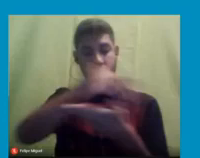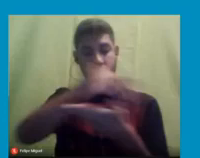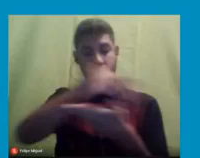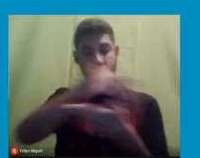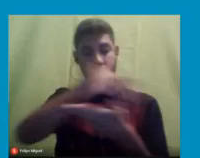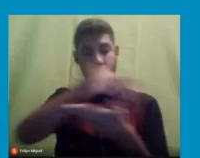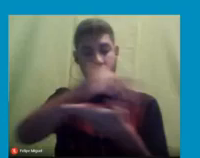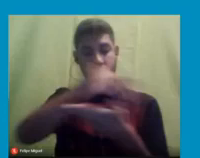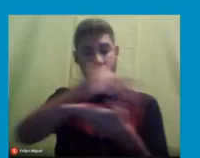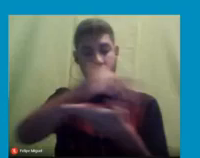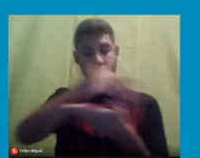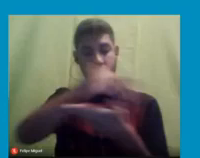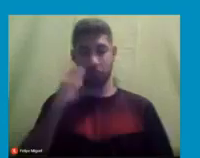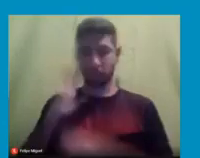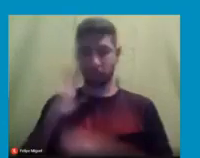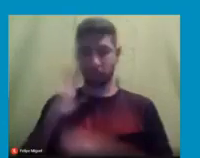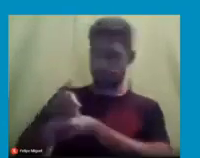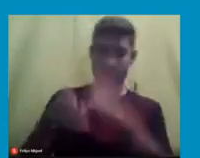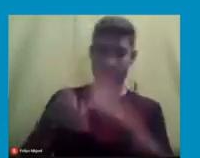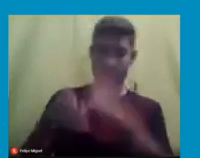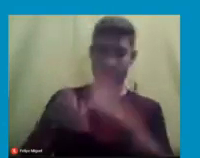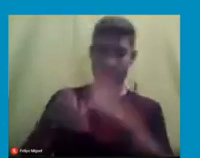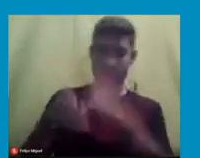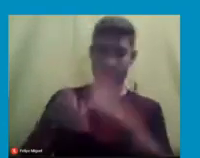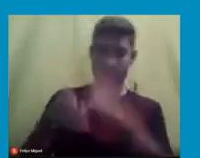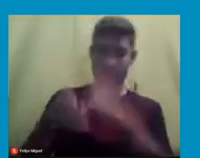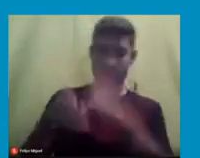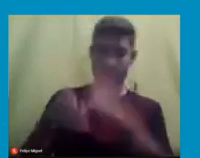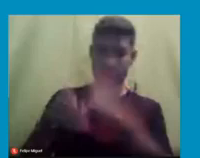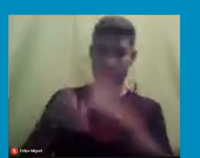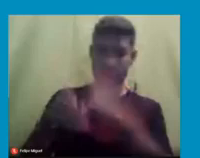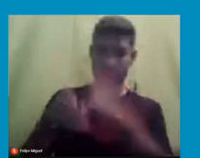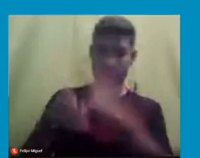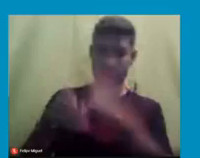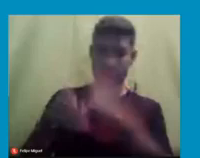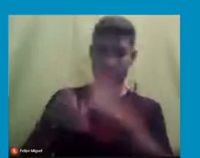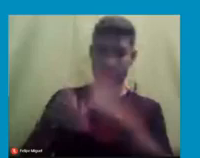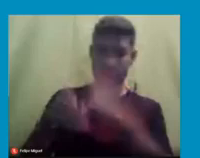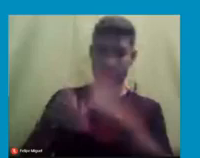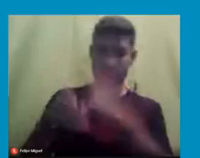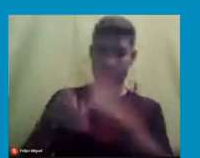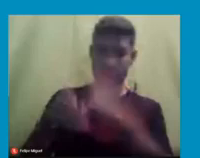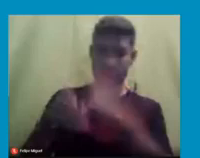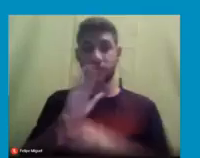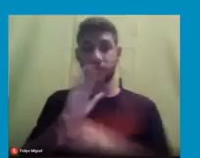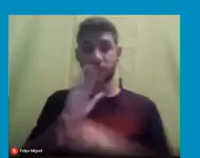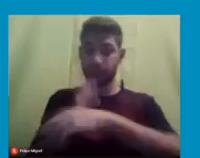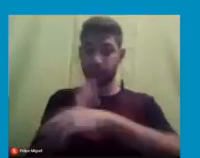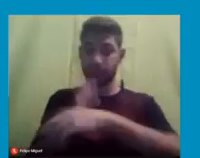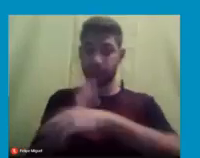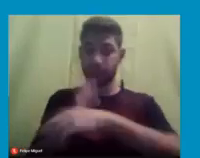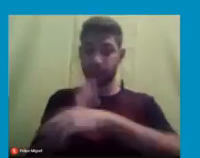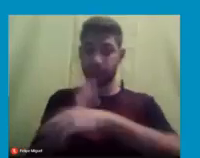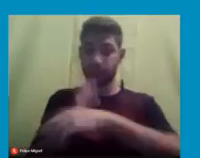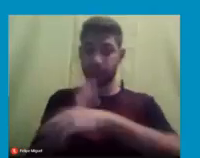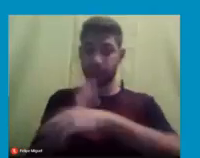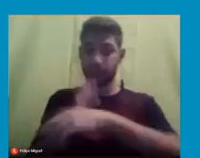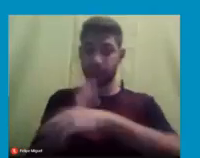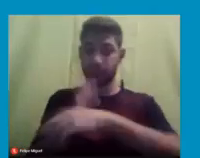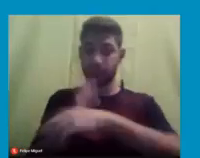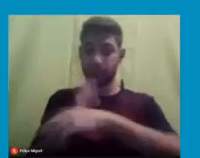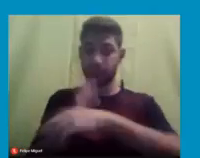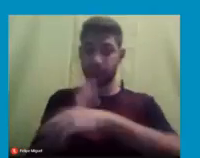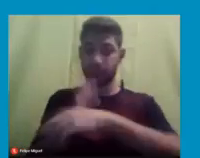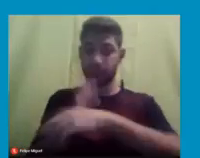chegam, como eu chego, numa universidade, num debate como que a gente está tendo. Inclusive, não chegam, é bom comentar com o meu quase